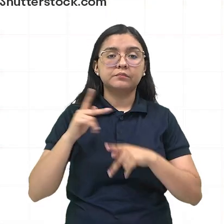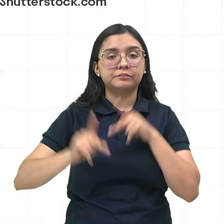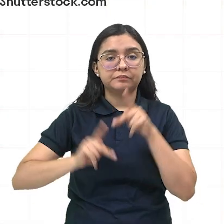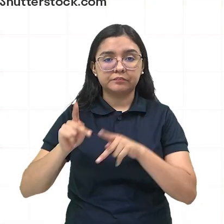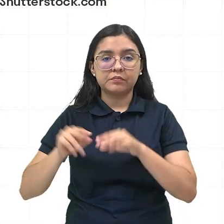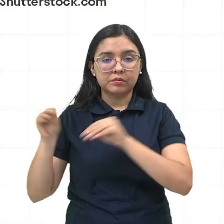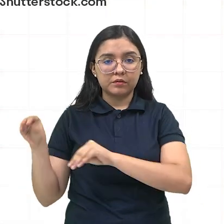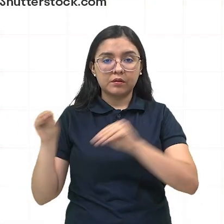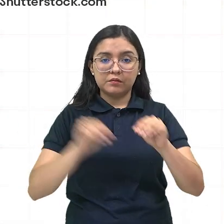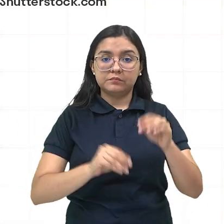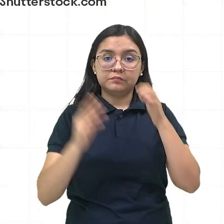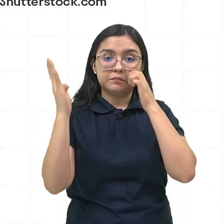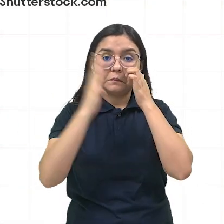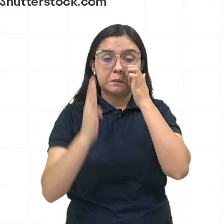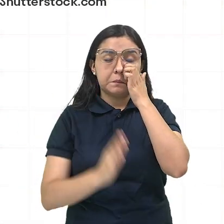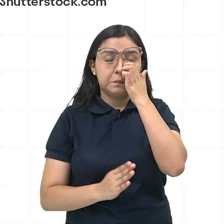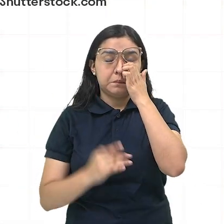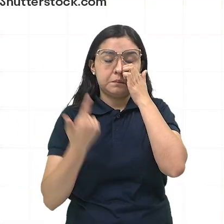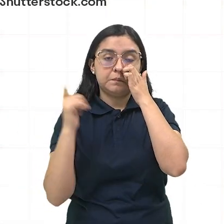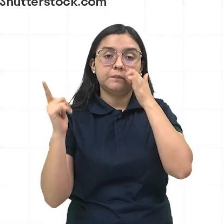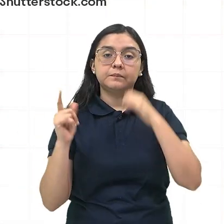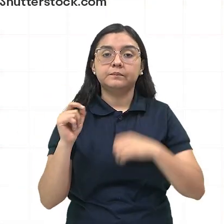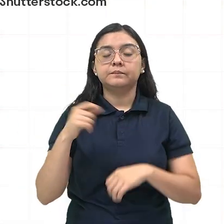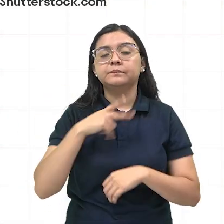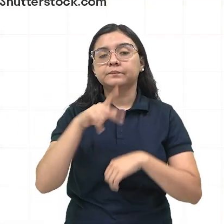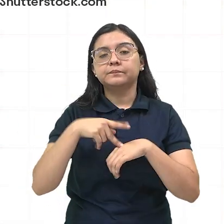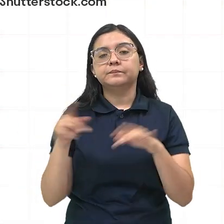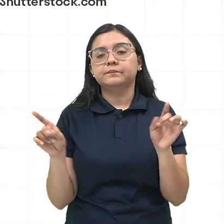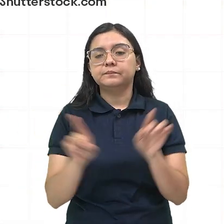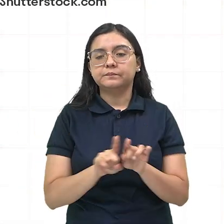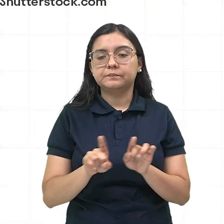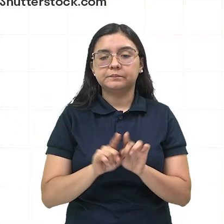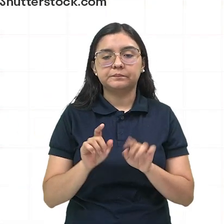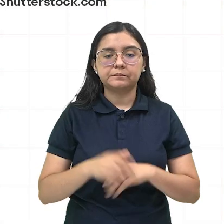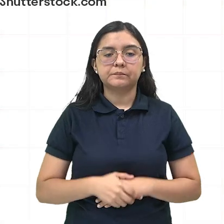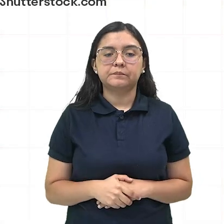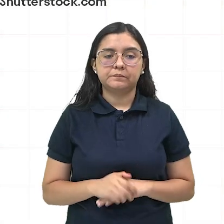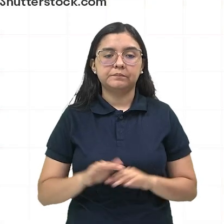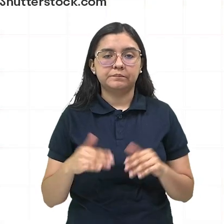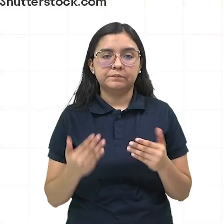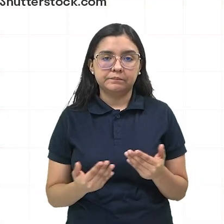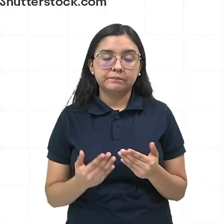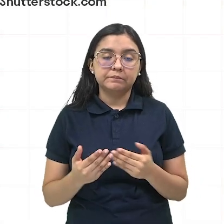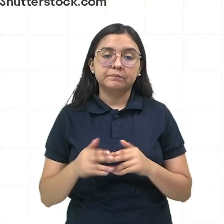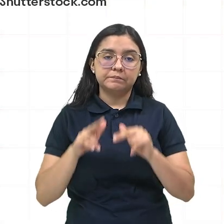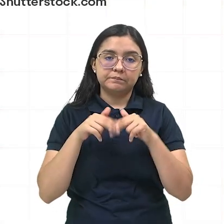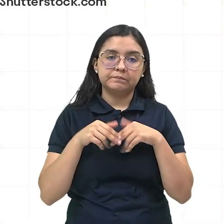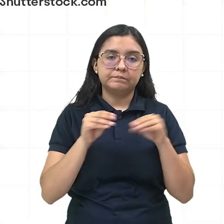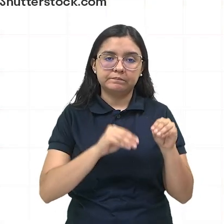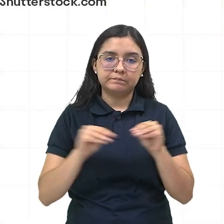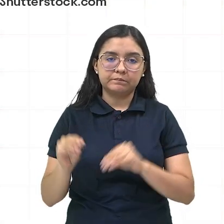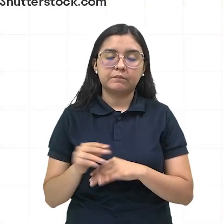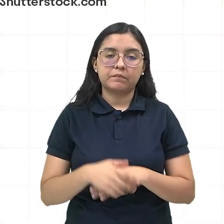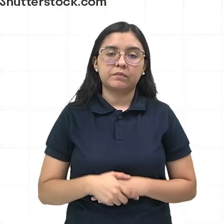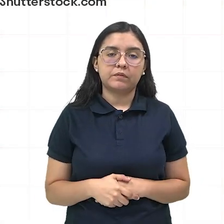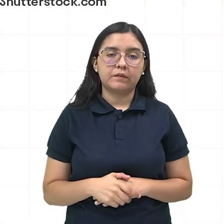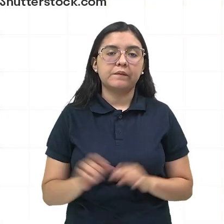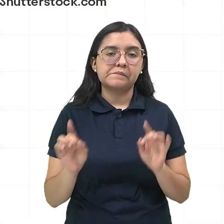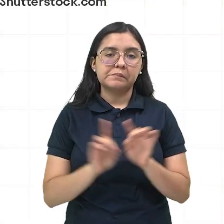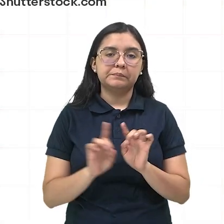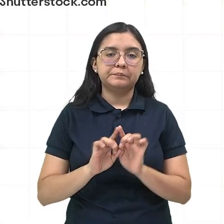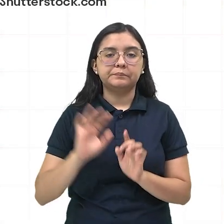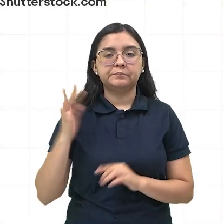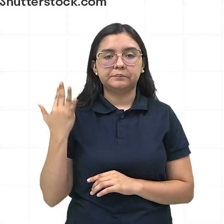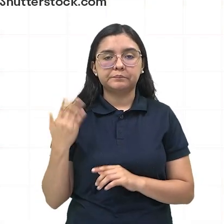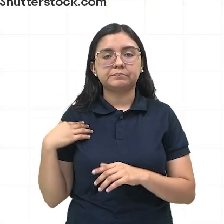território brasileiro e países vizinhos também, né, e isso acabou motivando as pessoas a saírem de lá. Né, e também isso tem acontecido ao longo